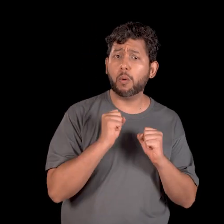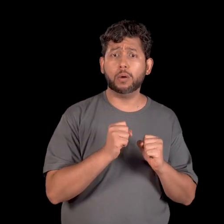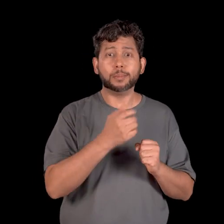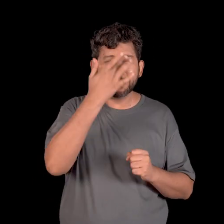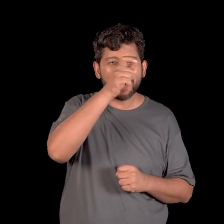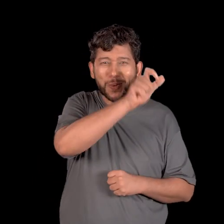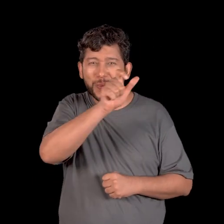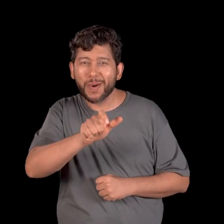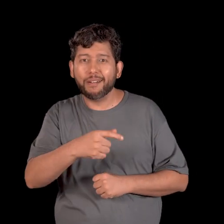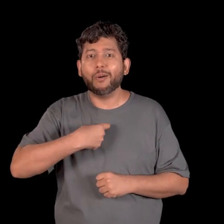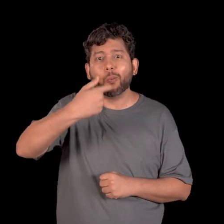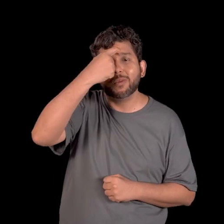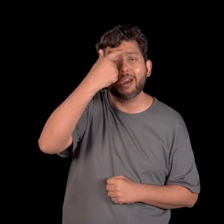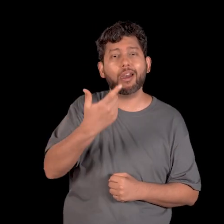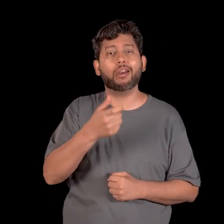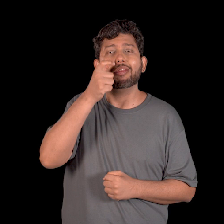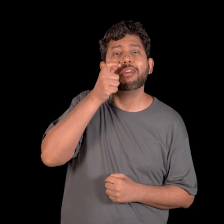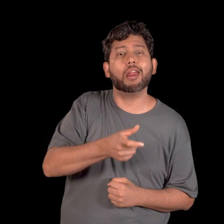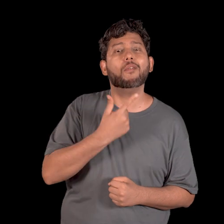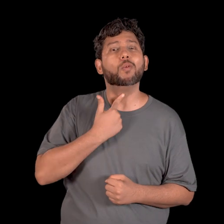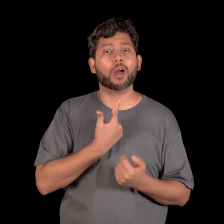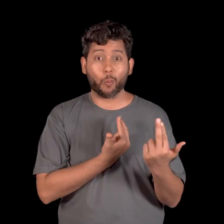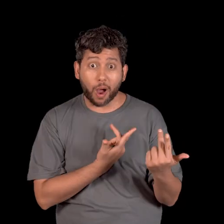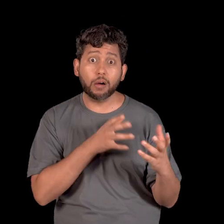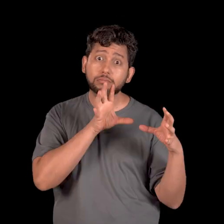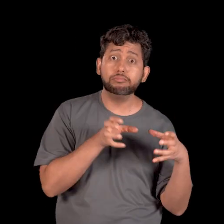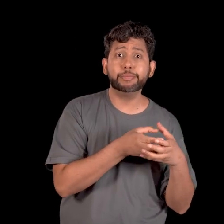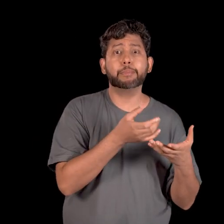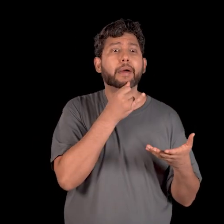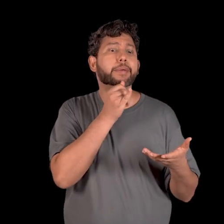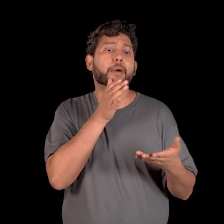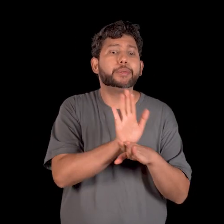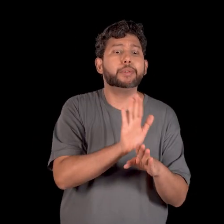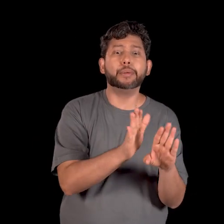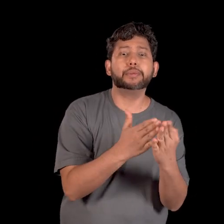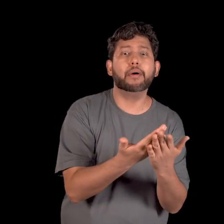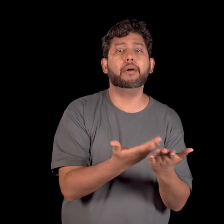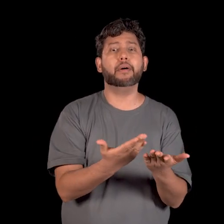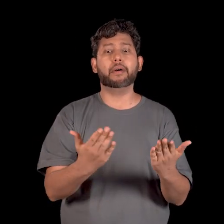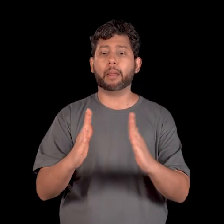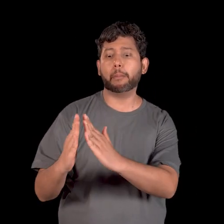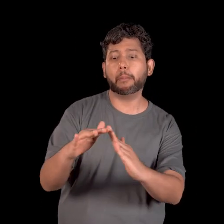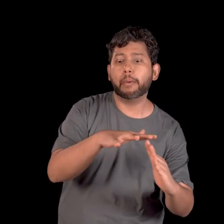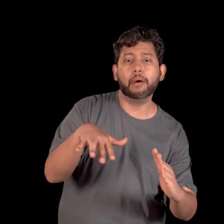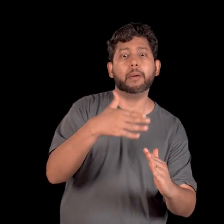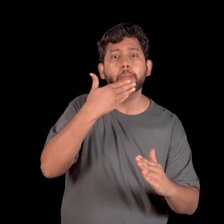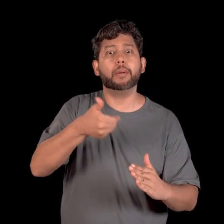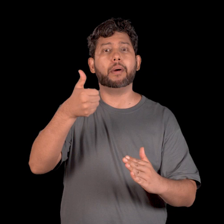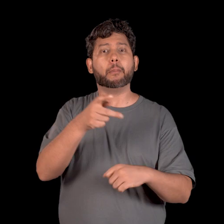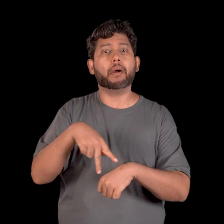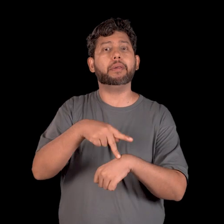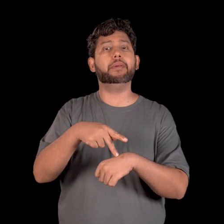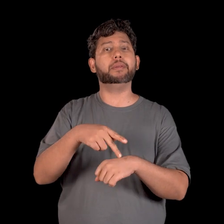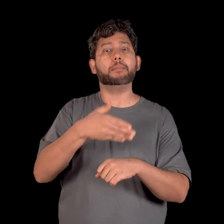significa? Que podemos nos reunir com pessoas com os mesmos interesses que nós para melhorar e mudar nossa escola, bairro,